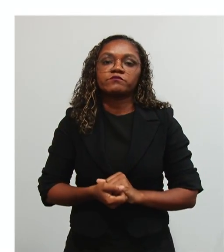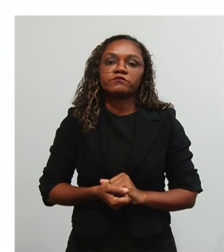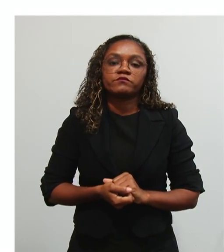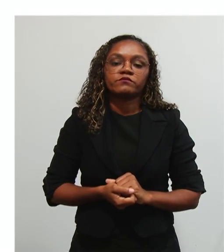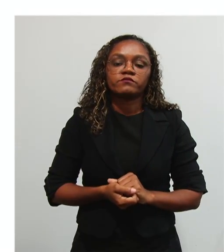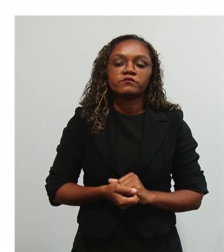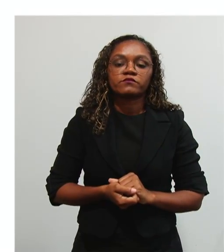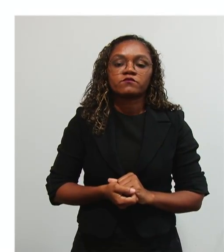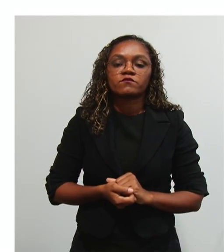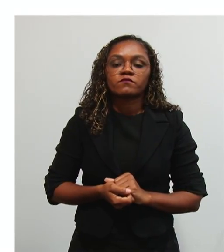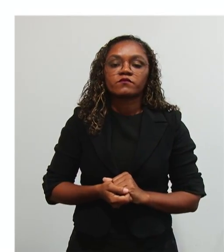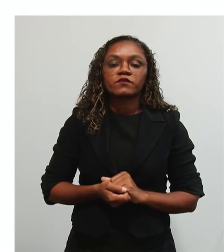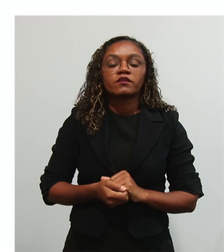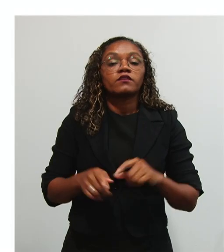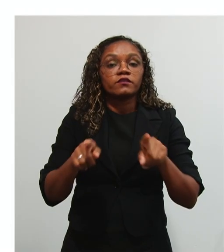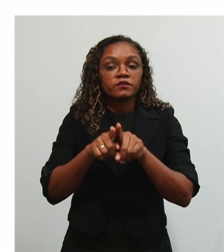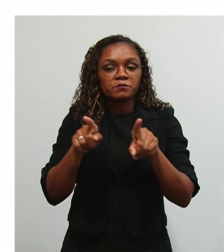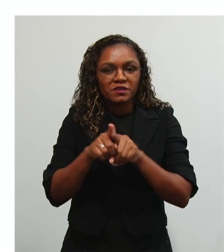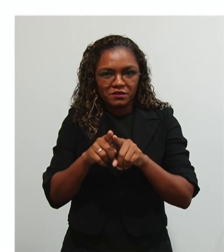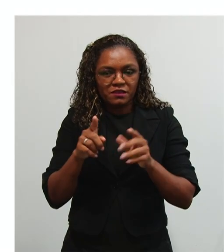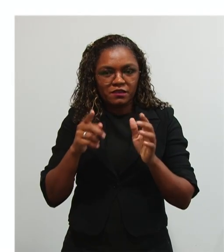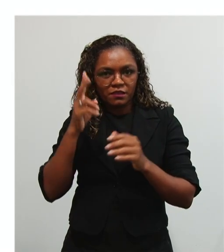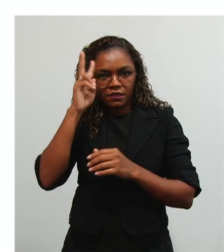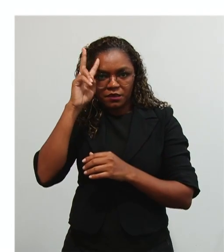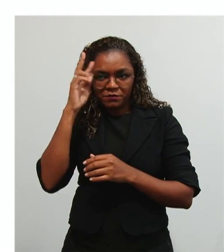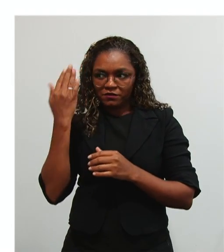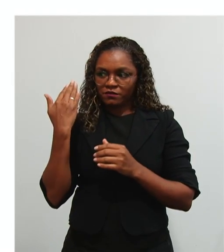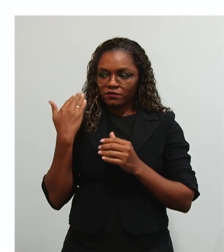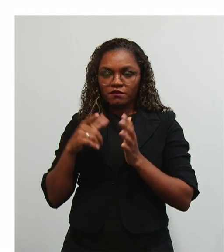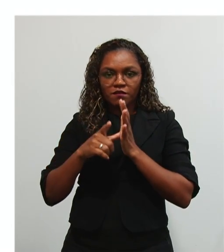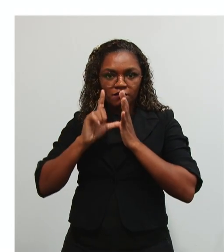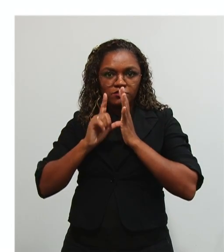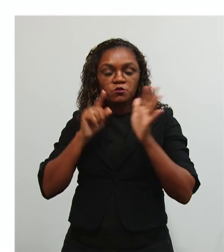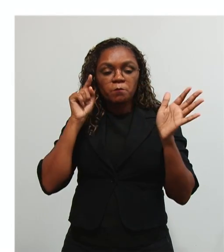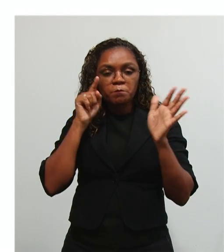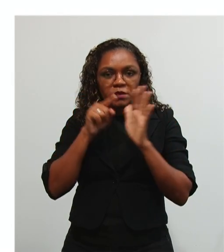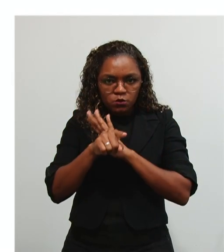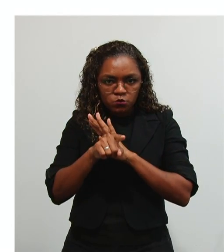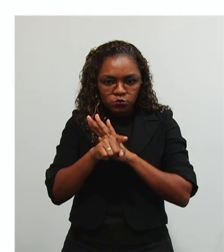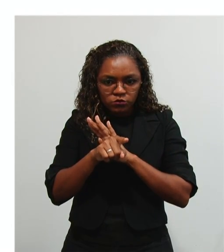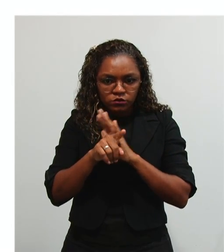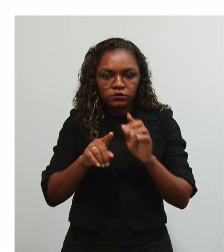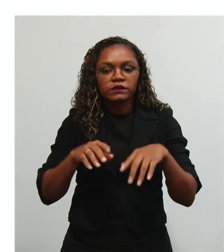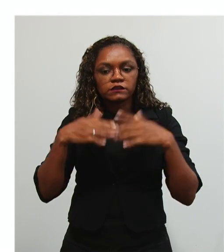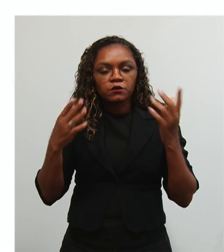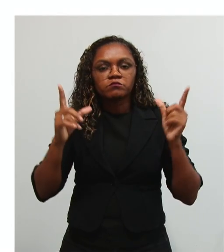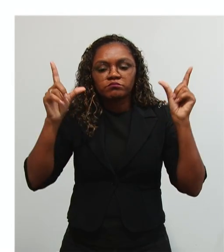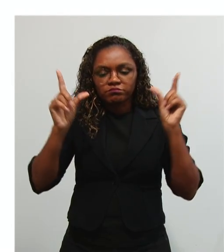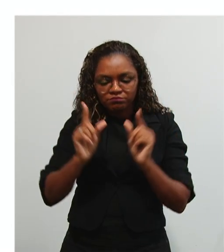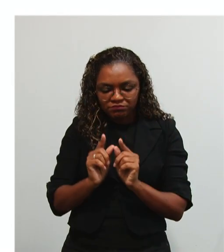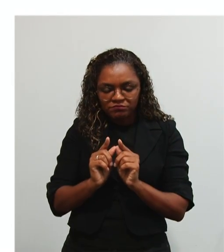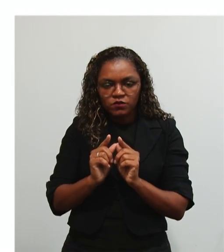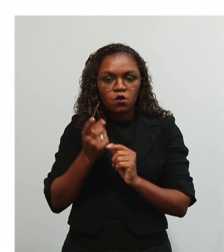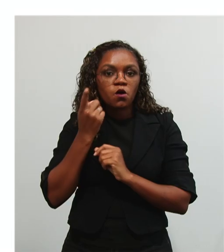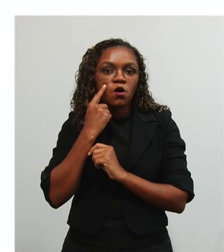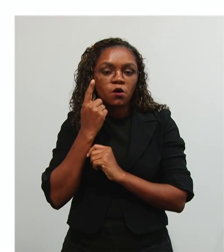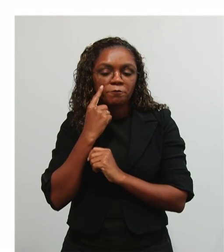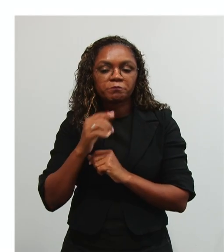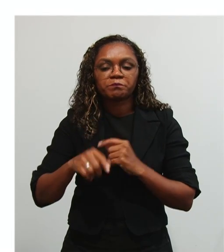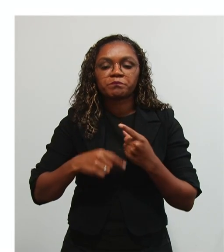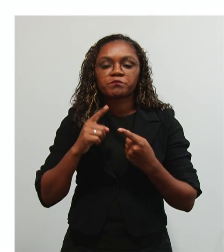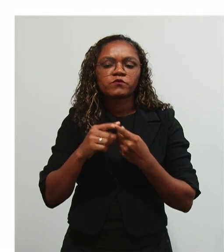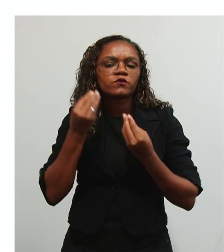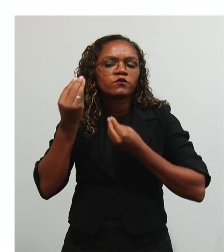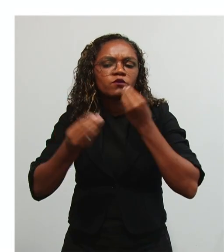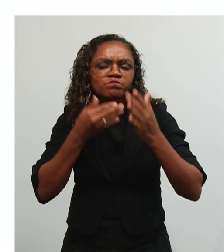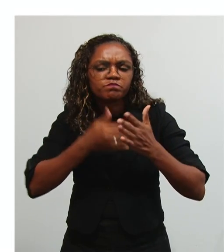Aí a gente pode redefinir aquele problema. Então, com que barreiras sociais se deparam as mulheres para ascender